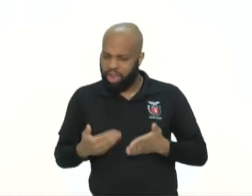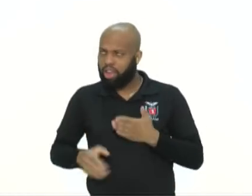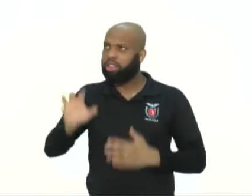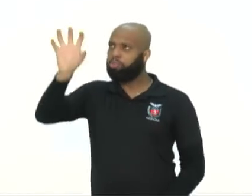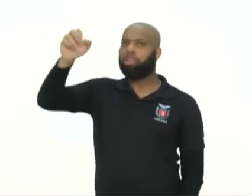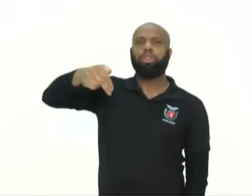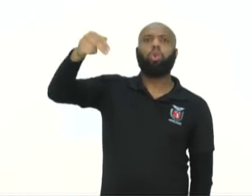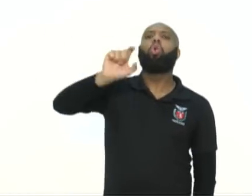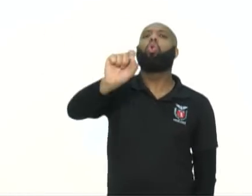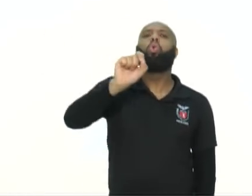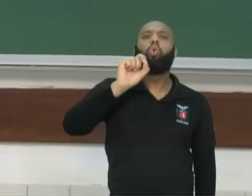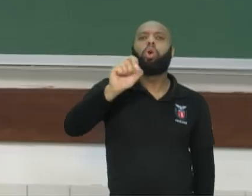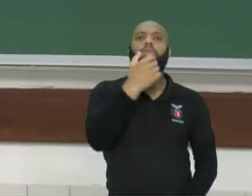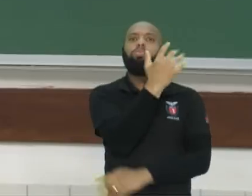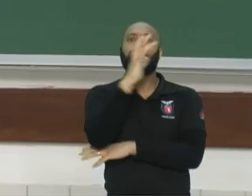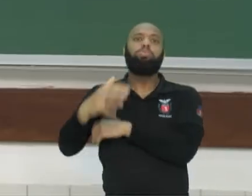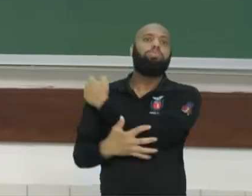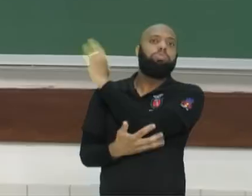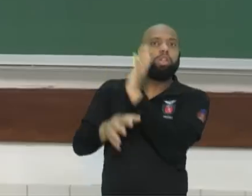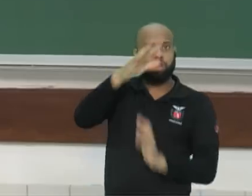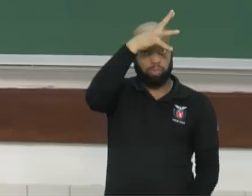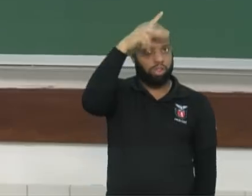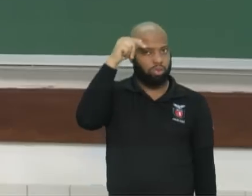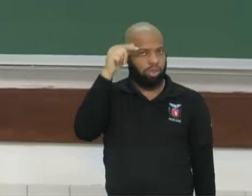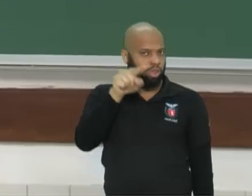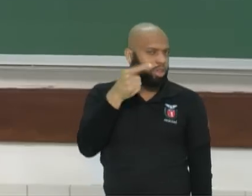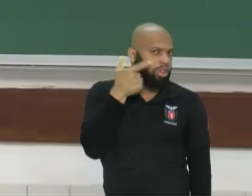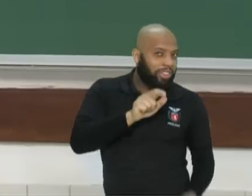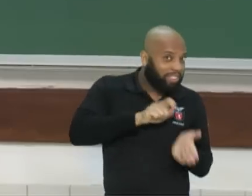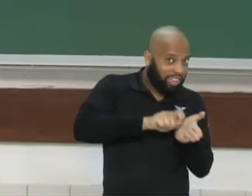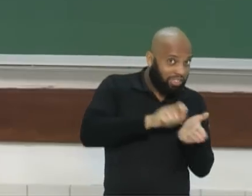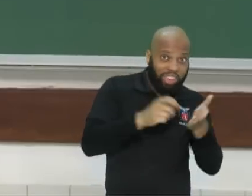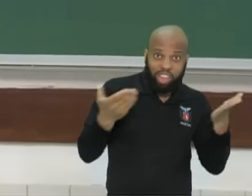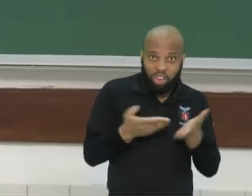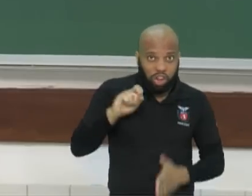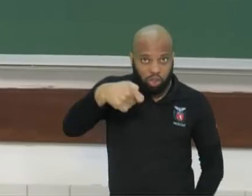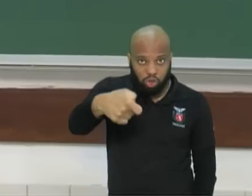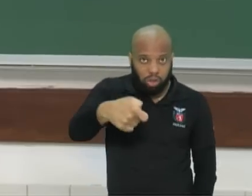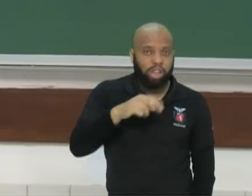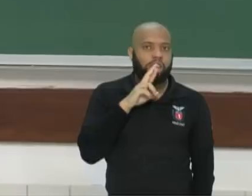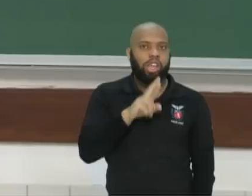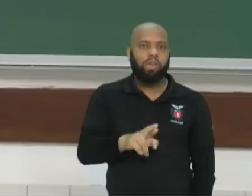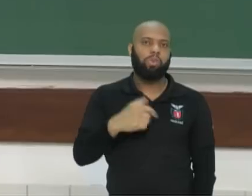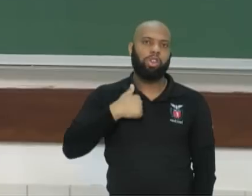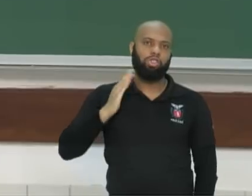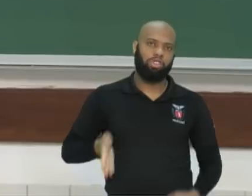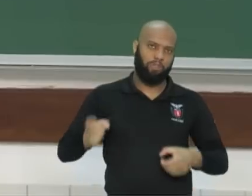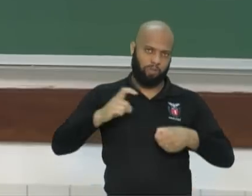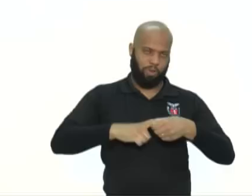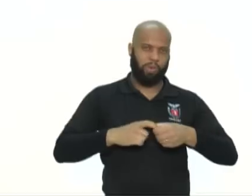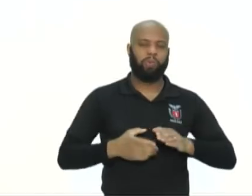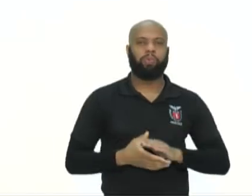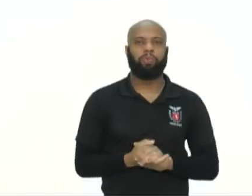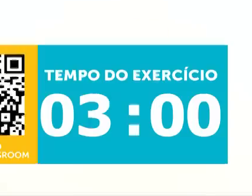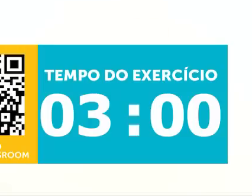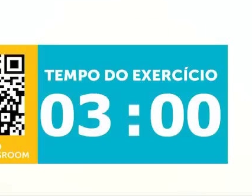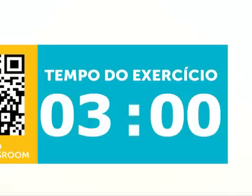região norte para a floresta amazônica? Conseguem escrever a respeito disso? Responda, a gente já volta para corrigir.